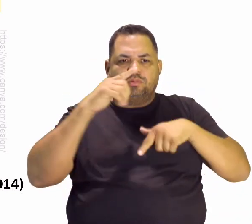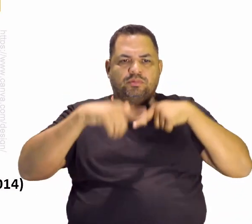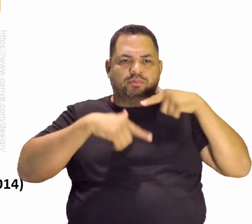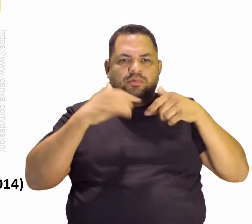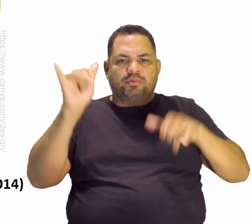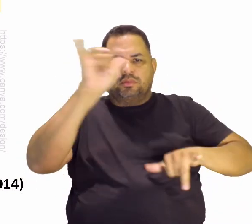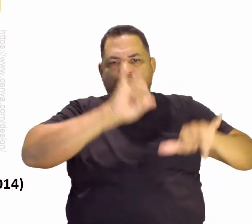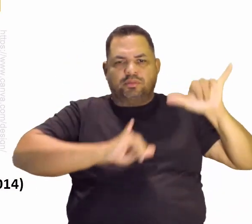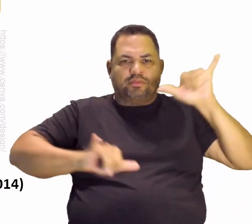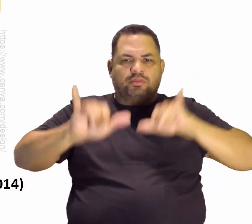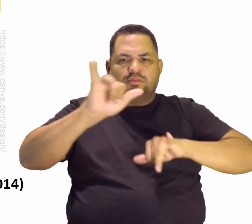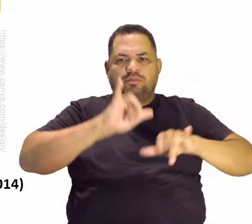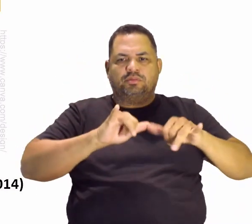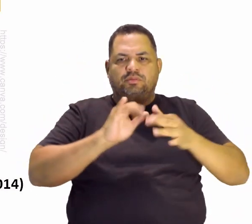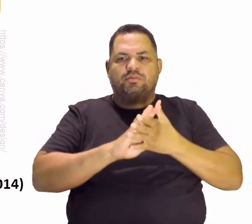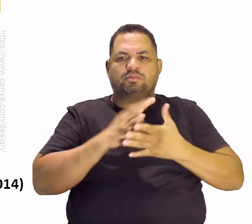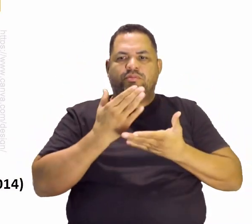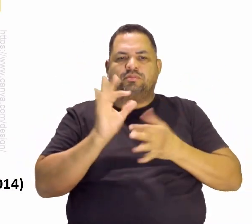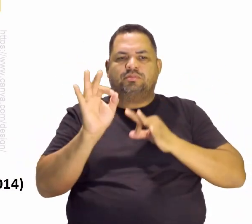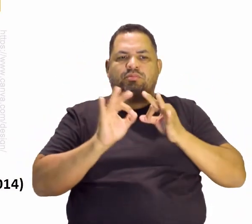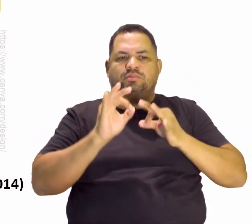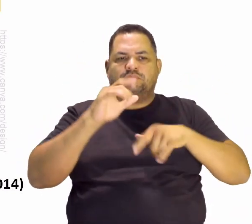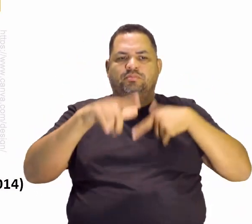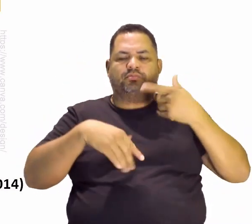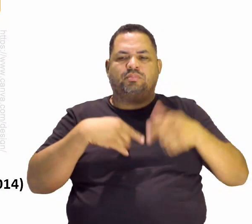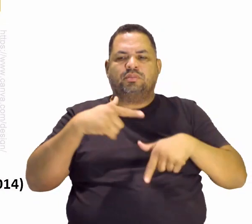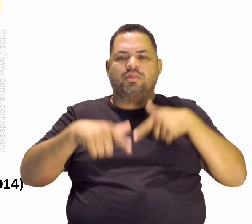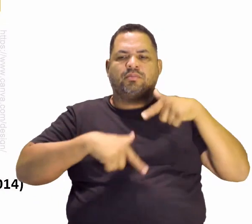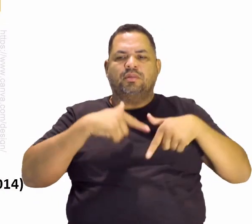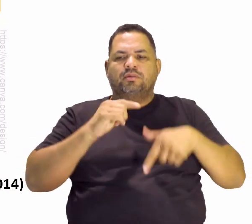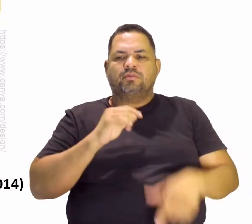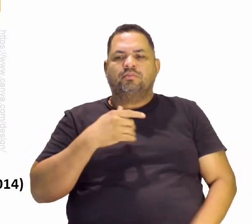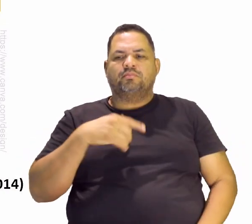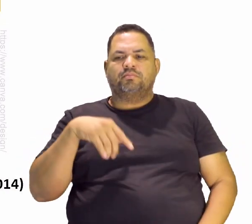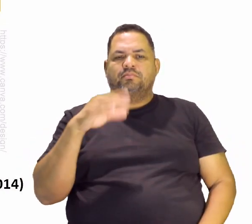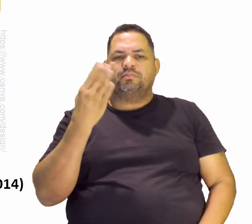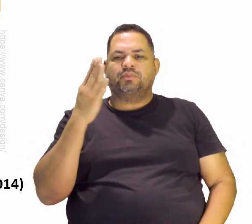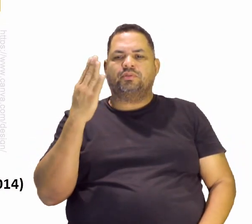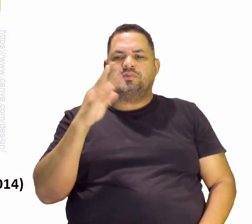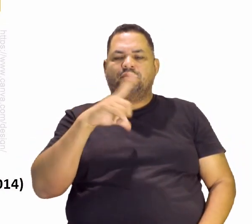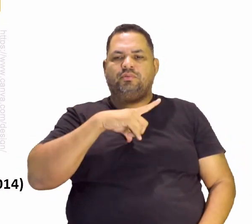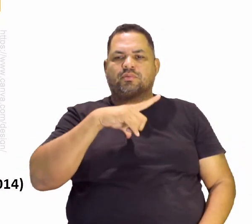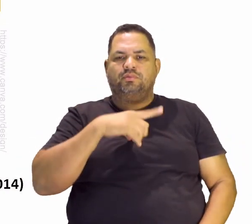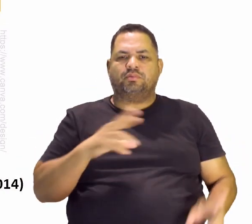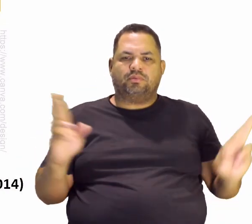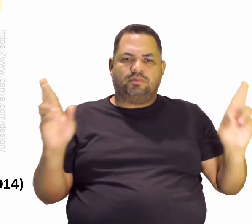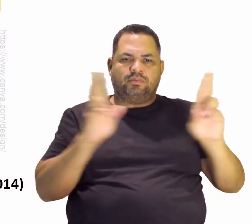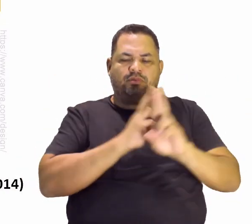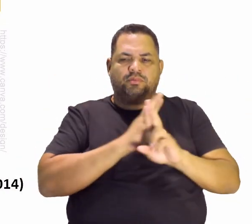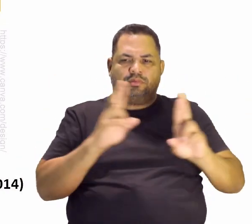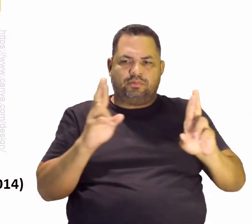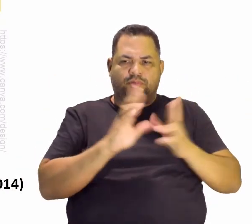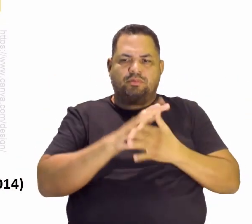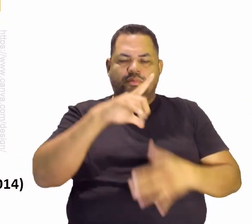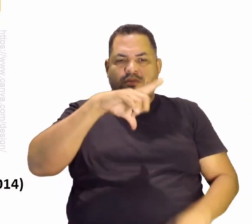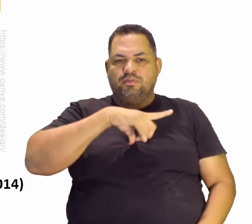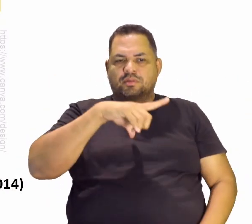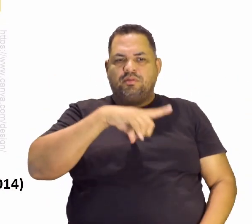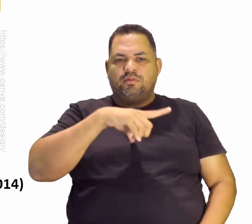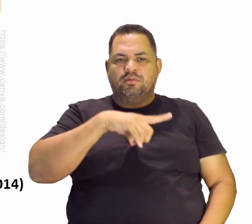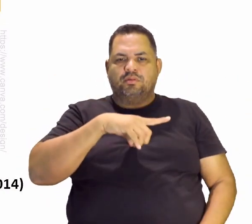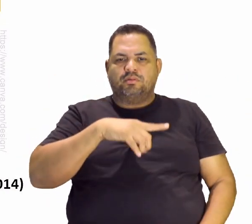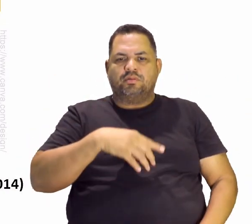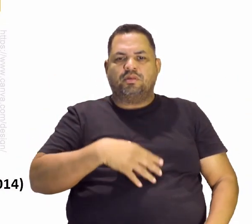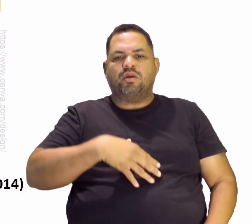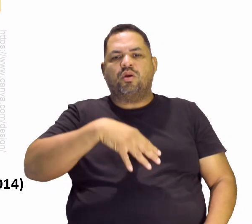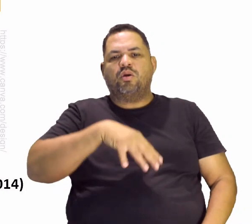químico que aciona todas as formas de trabalho biológico, tá? Então, nós temos reações aí em que há presença de